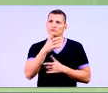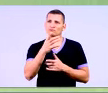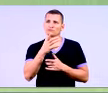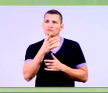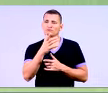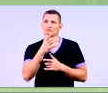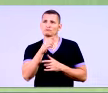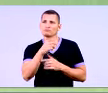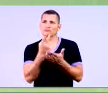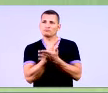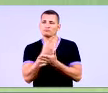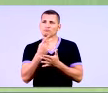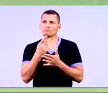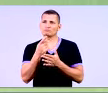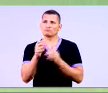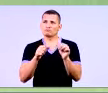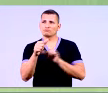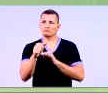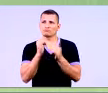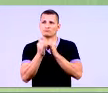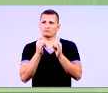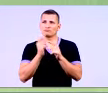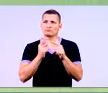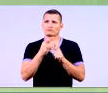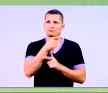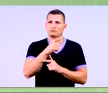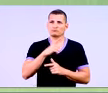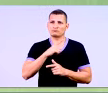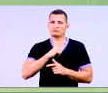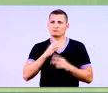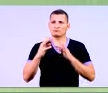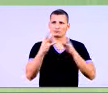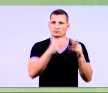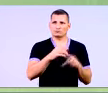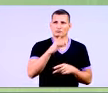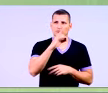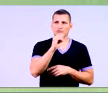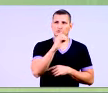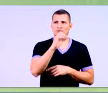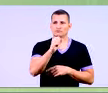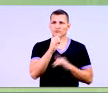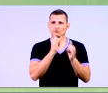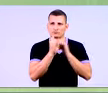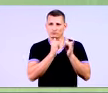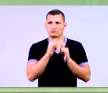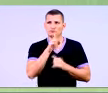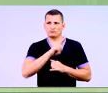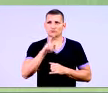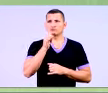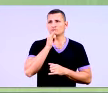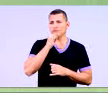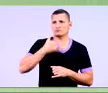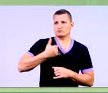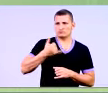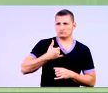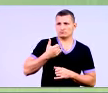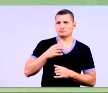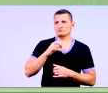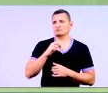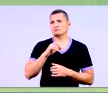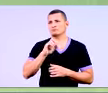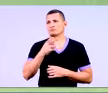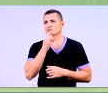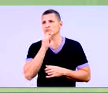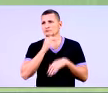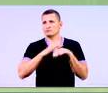porque isso pega todos aqueles dados que são fornecidos pelo usuário como por exemplo a idade ou um pegava